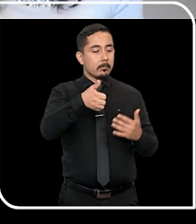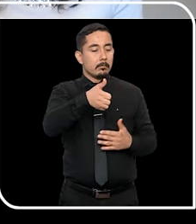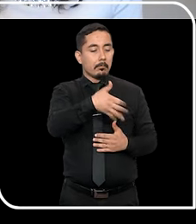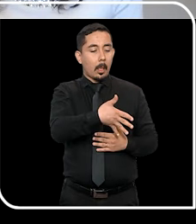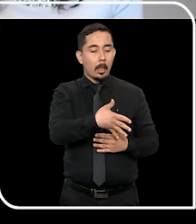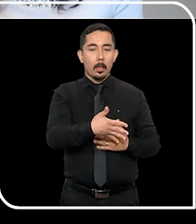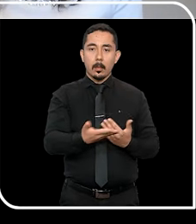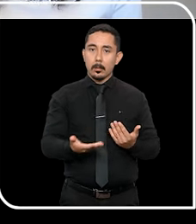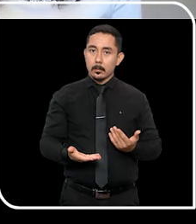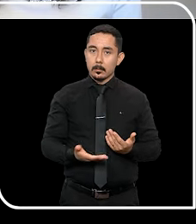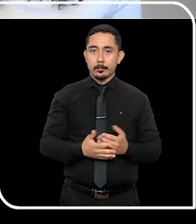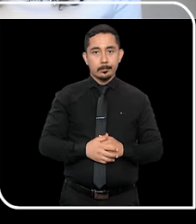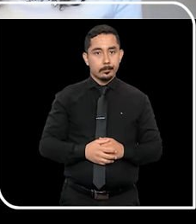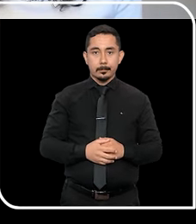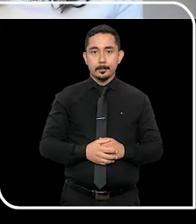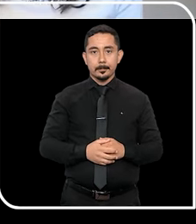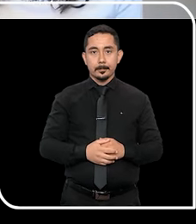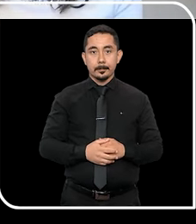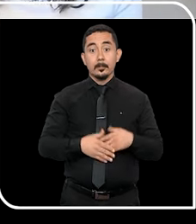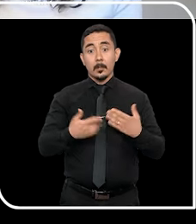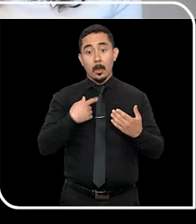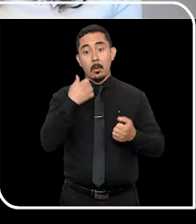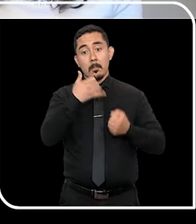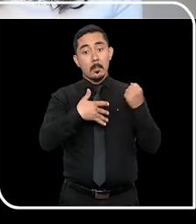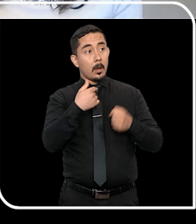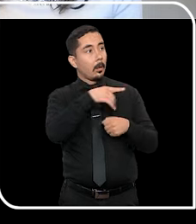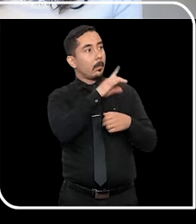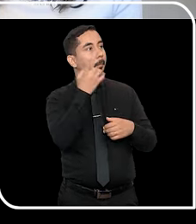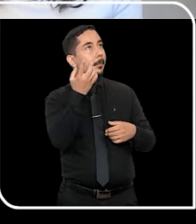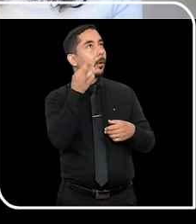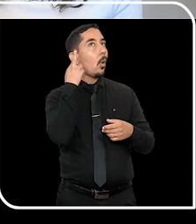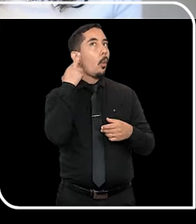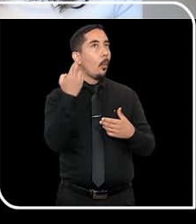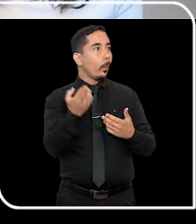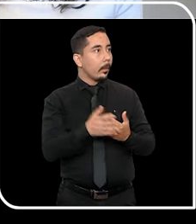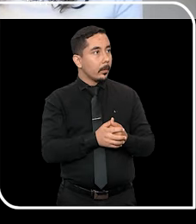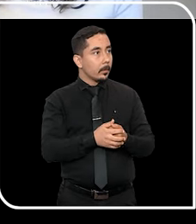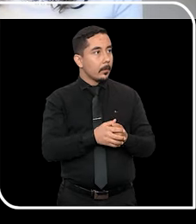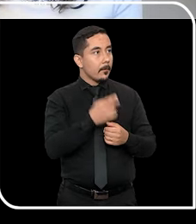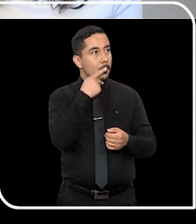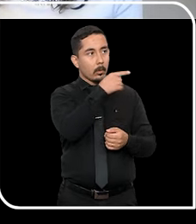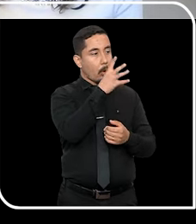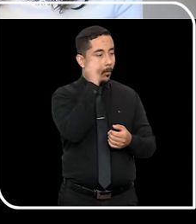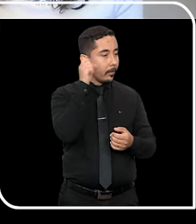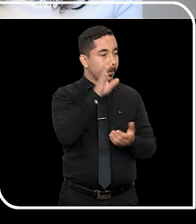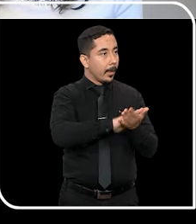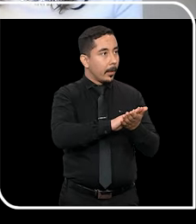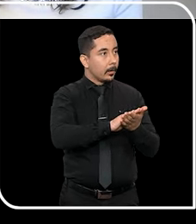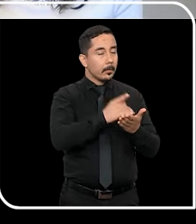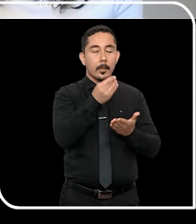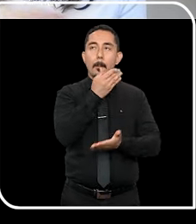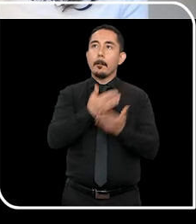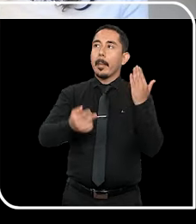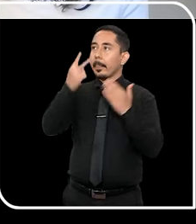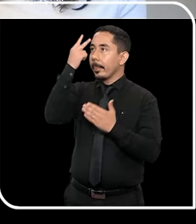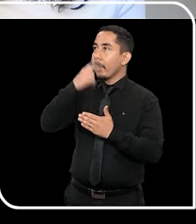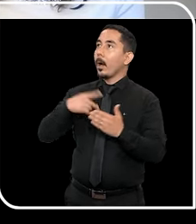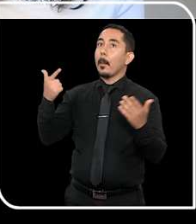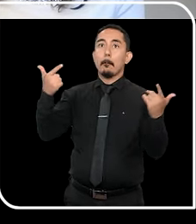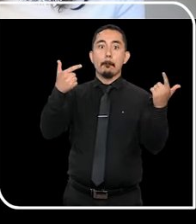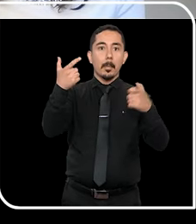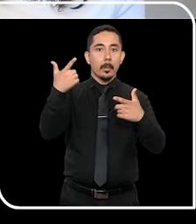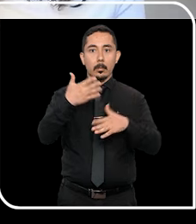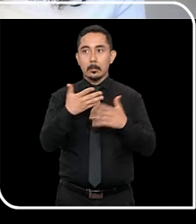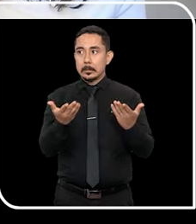aos demais estou falando com você está surdo mais perdido que cego em tiroteio que mancada